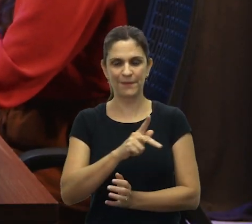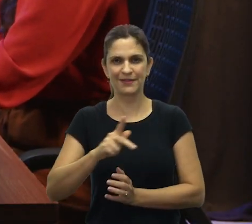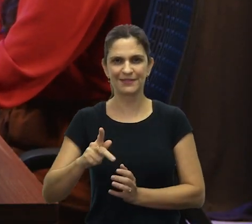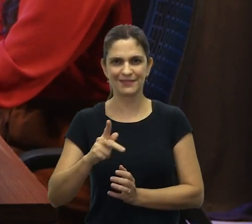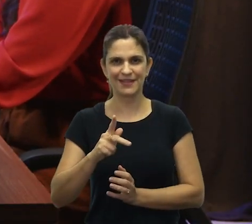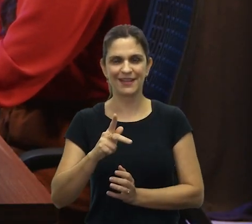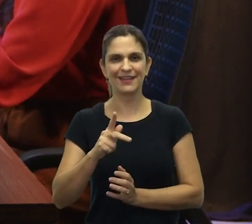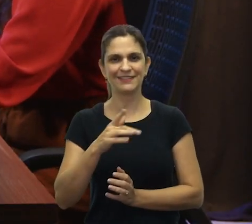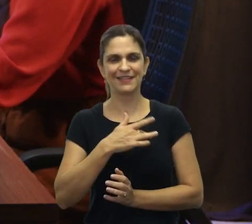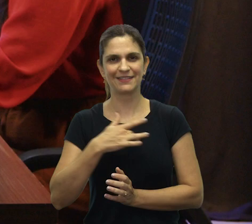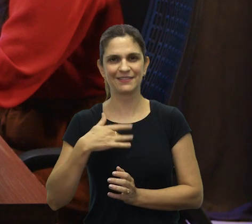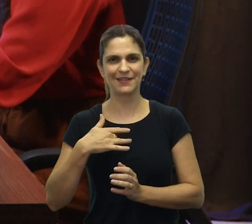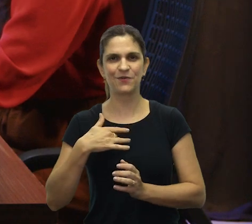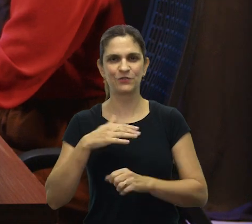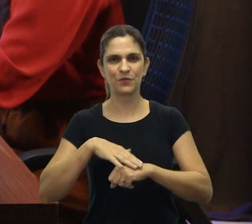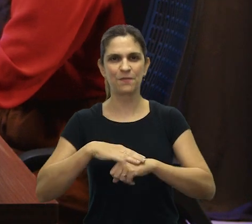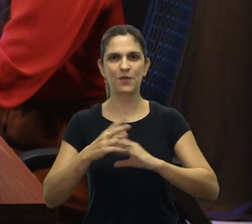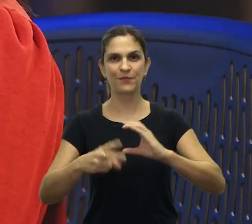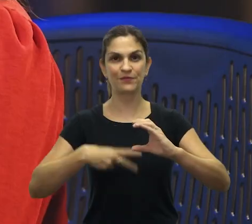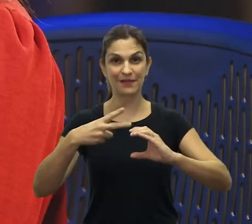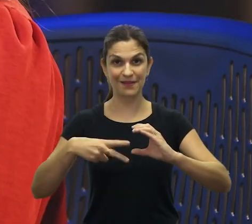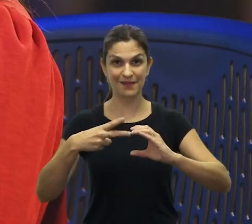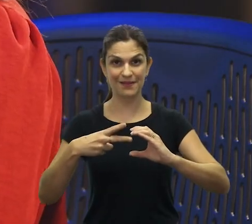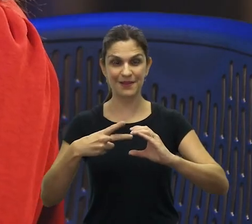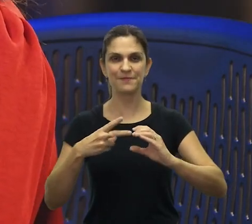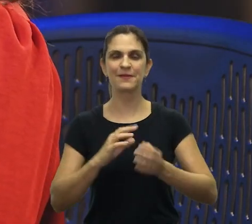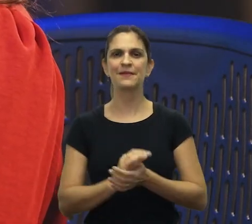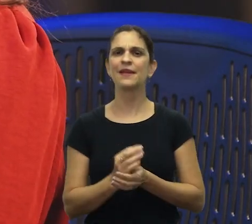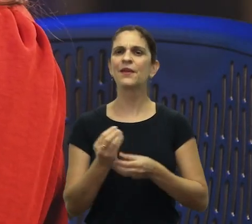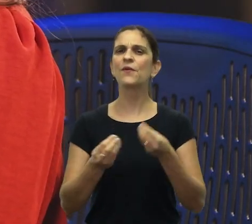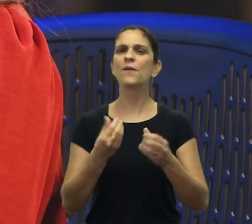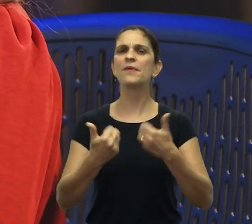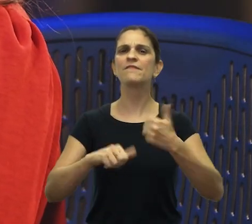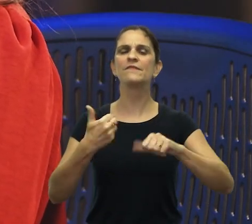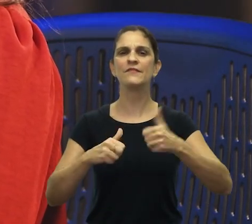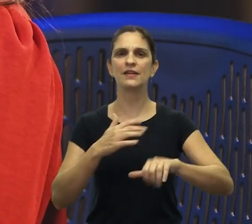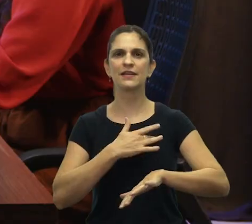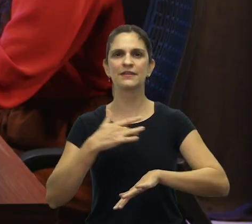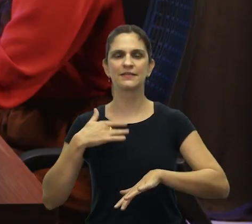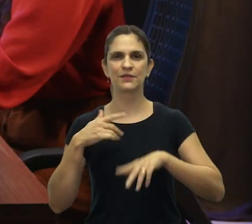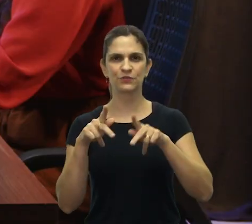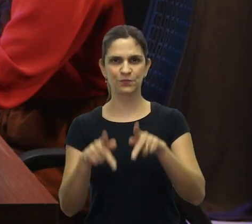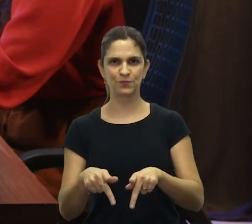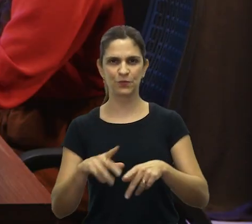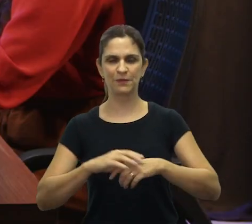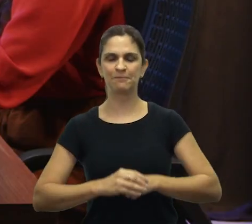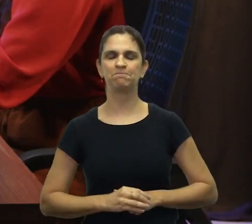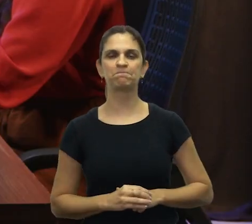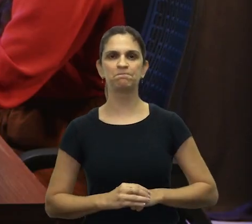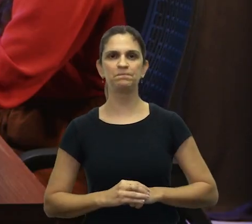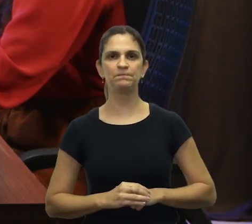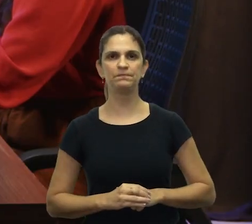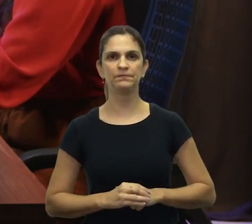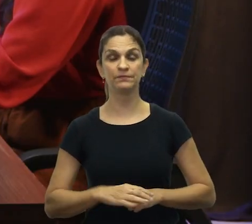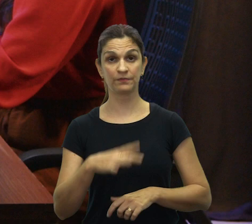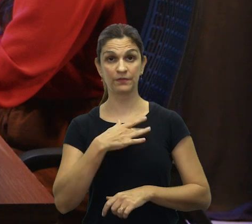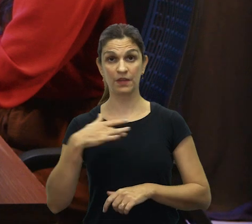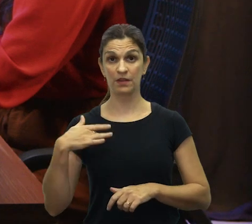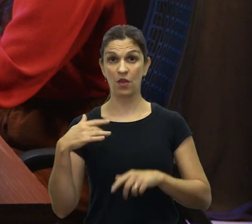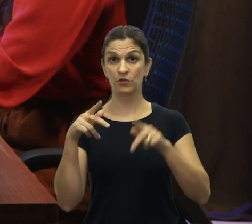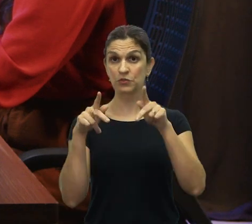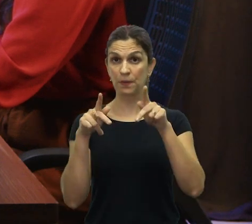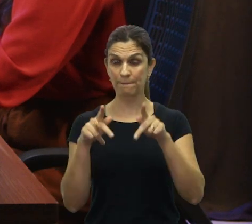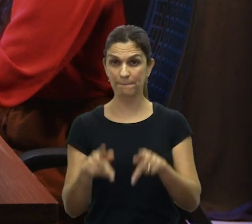casa, acompanha a saúde de Campo Grande. Qual que é a sua avaliação, Vitor? A saúde pública, de uma